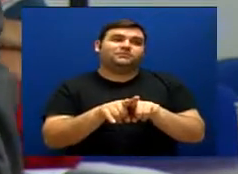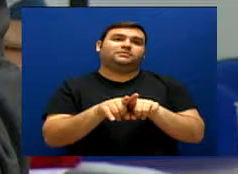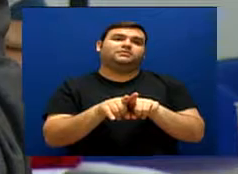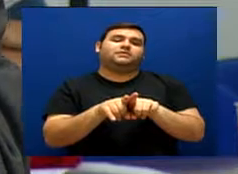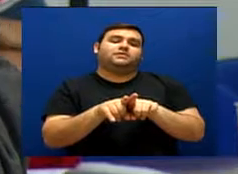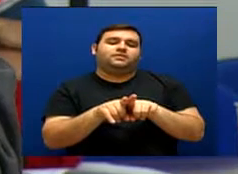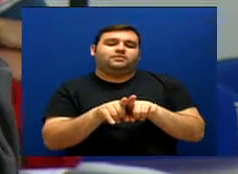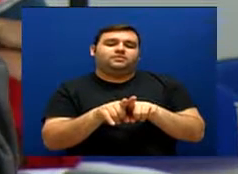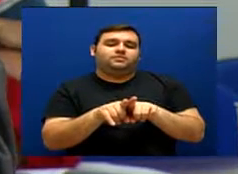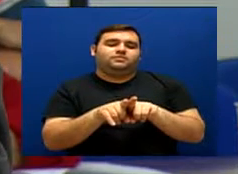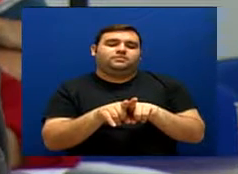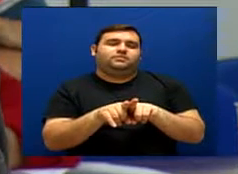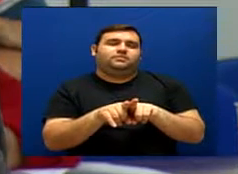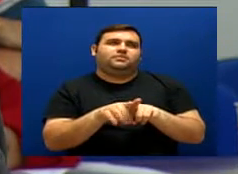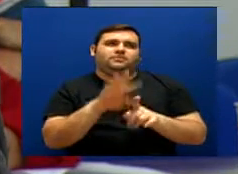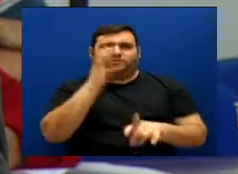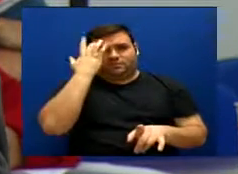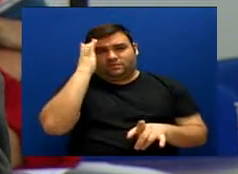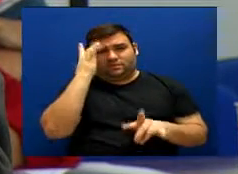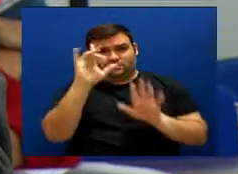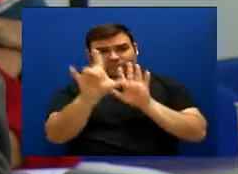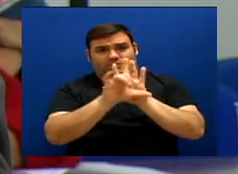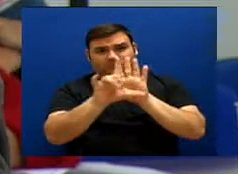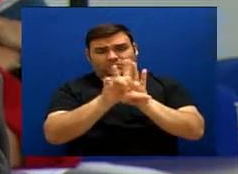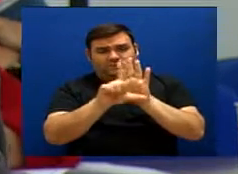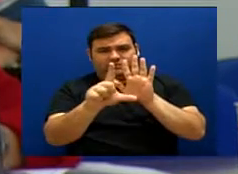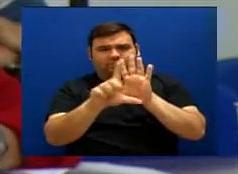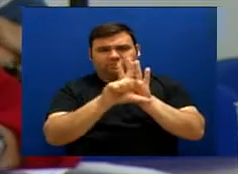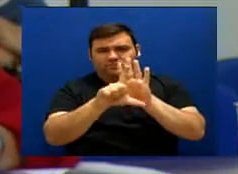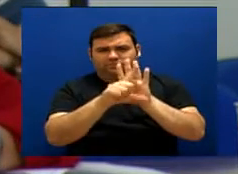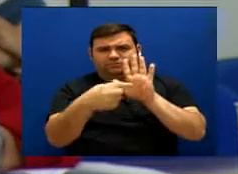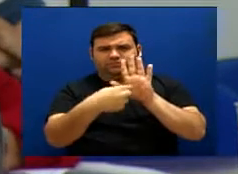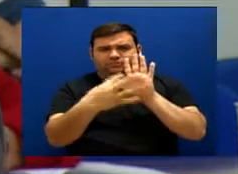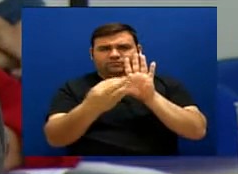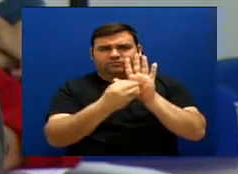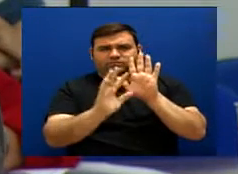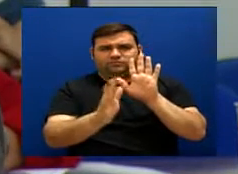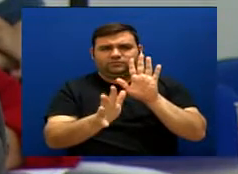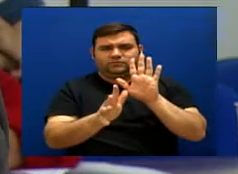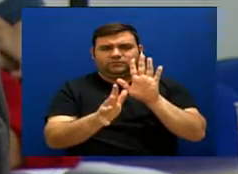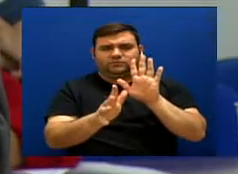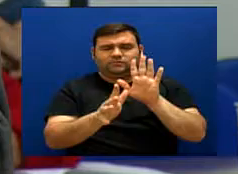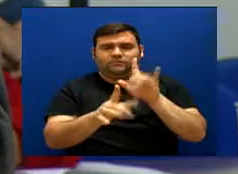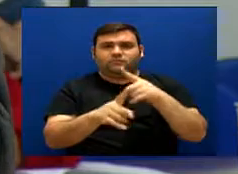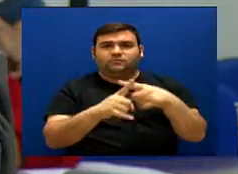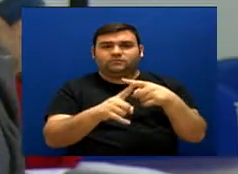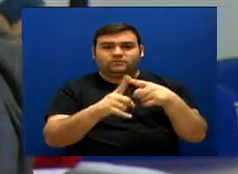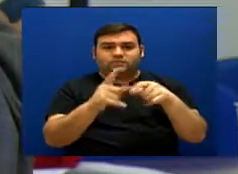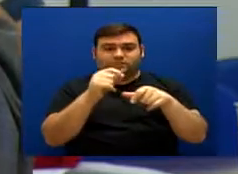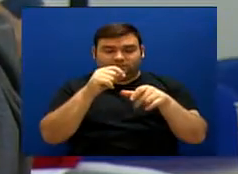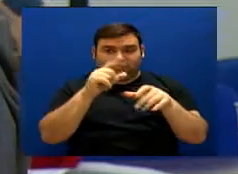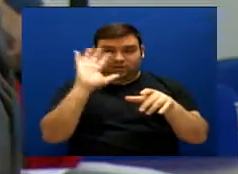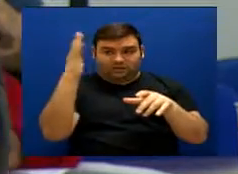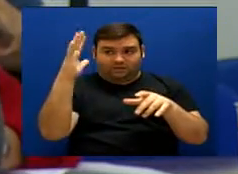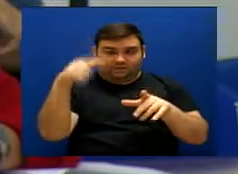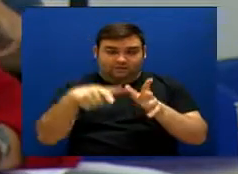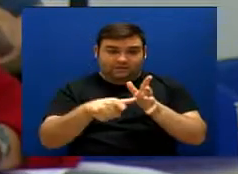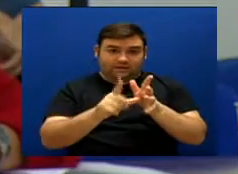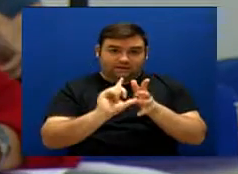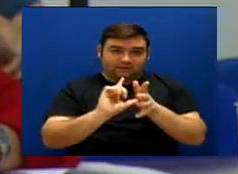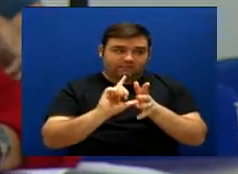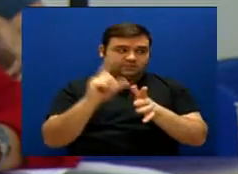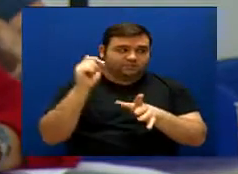Fernanda. Eu acho que na lei está assim, que antes de plantar a árvore,